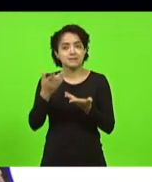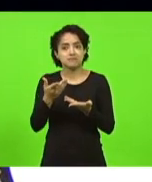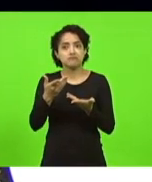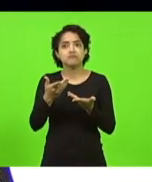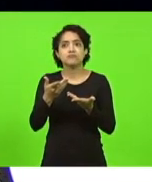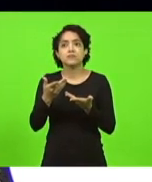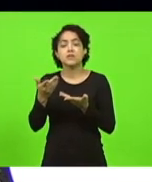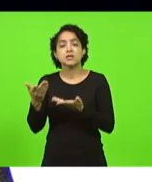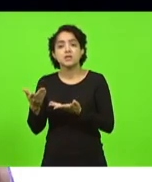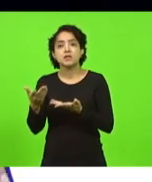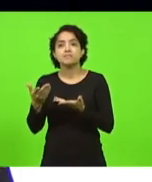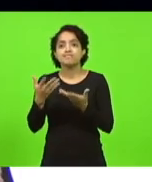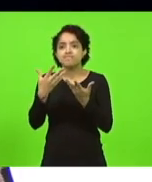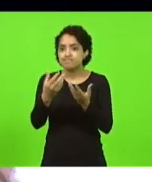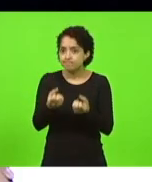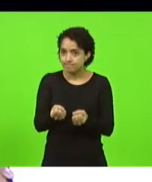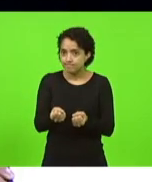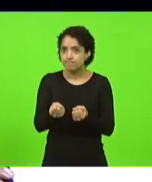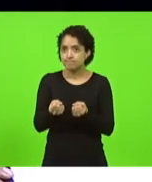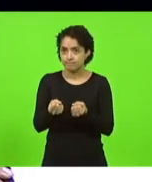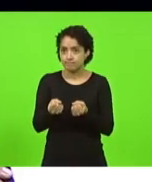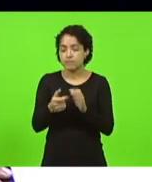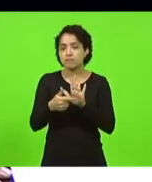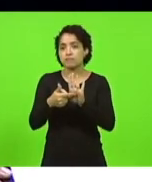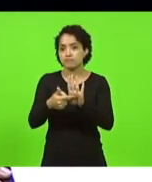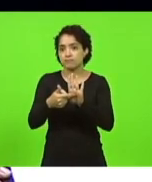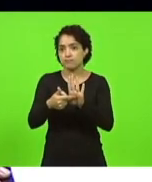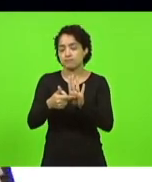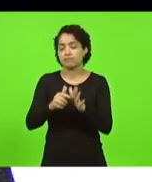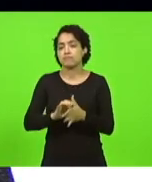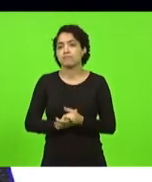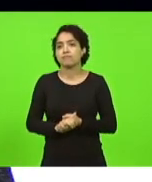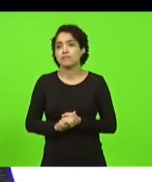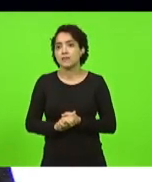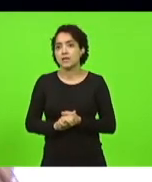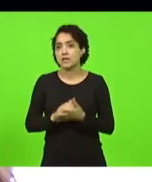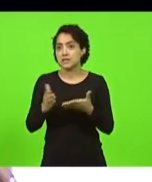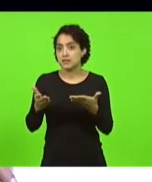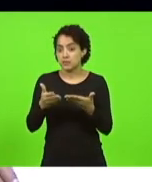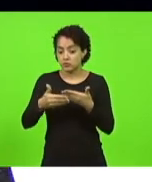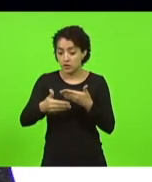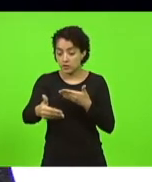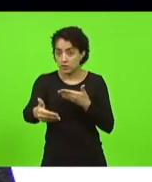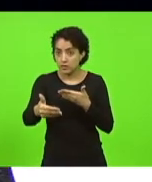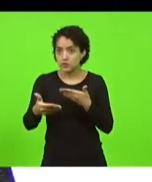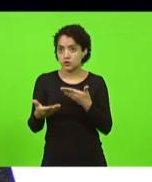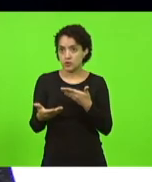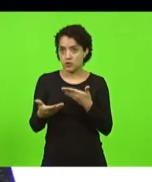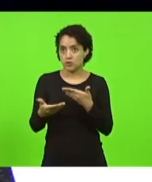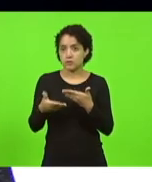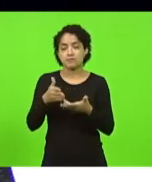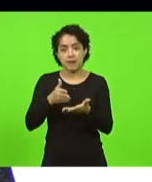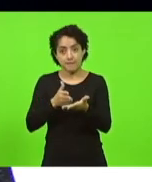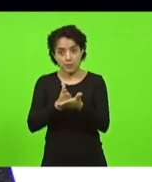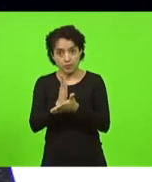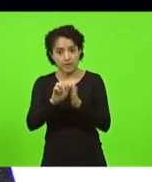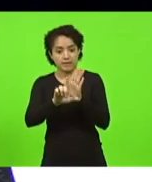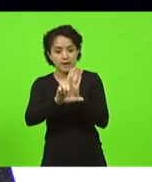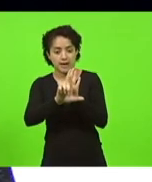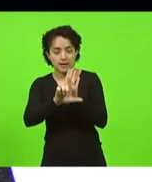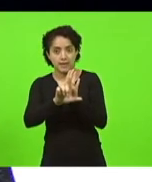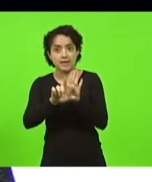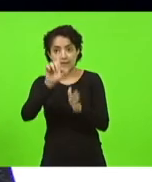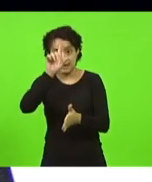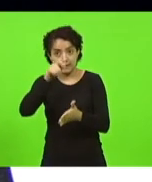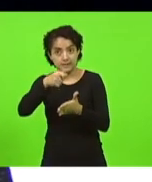Congresso um grande equívoco apresentado no Senado. Então, de agora em diante, sancionada a lei, quem decide